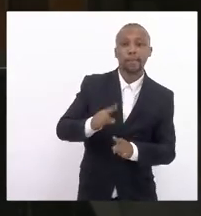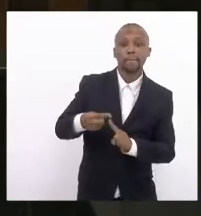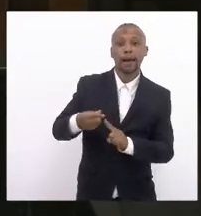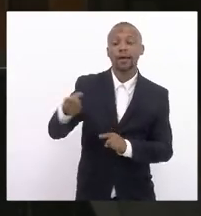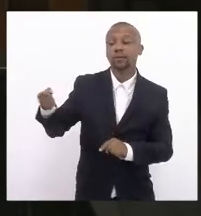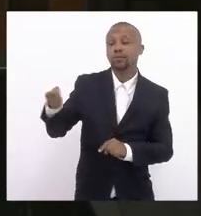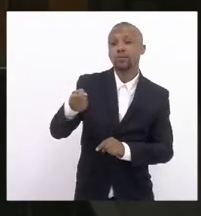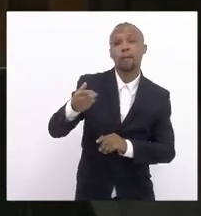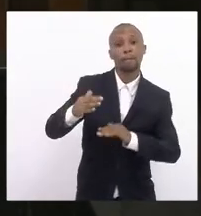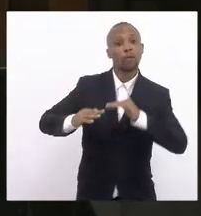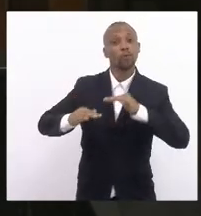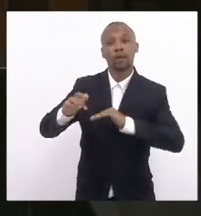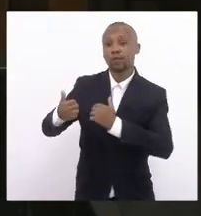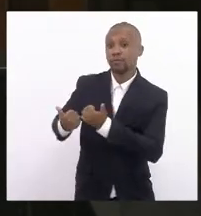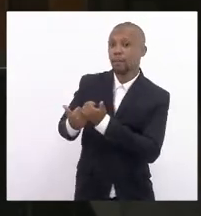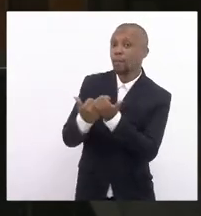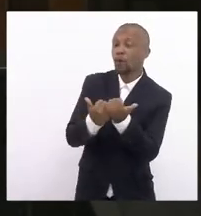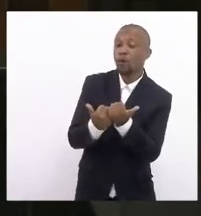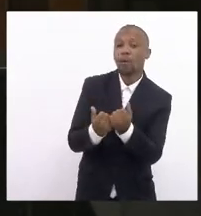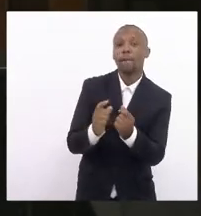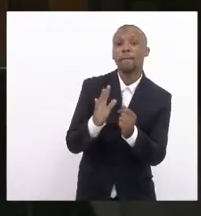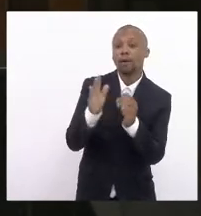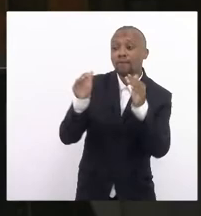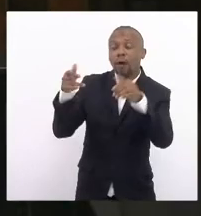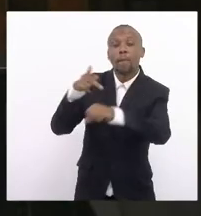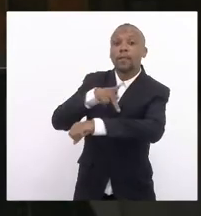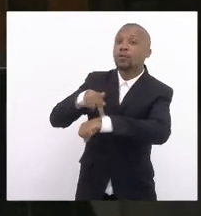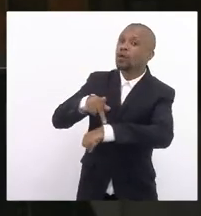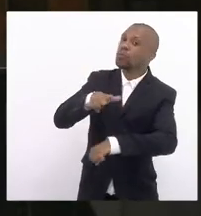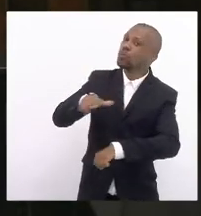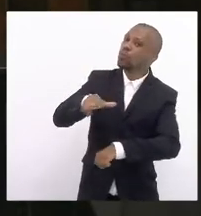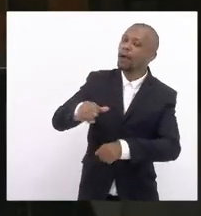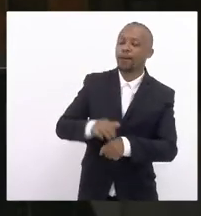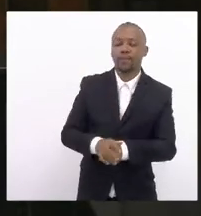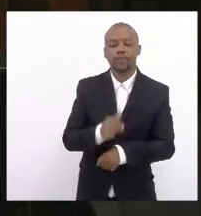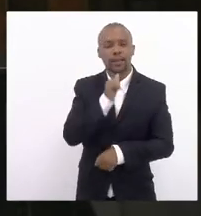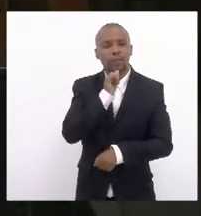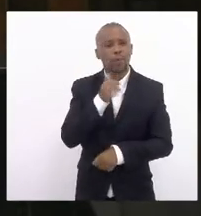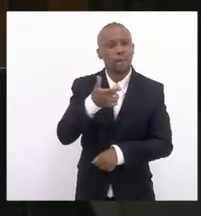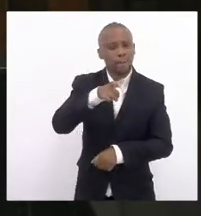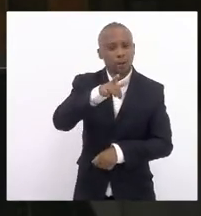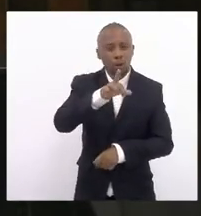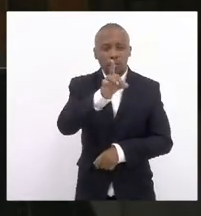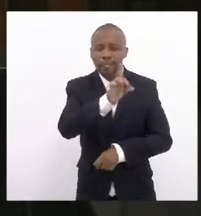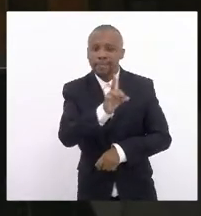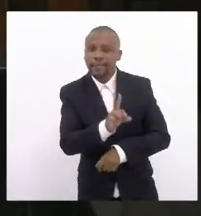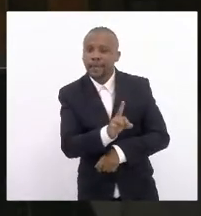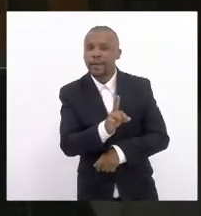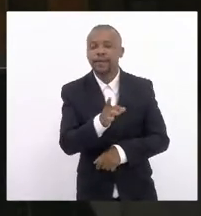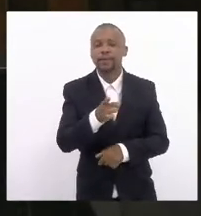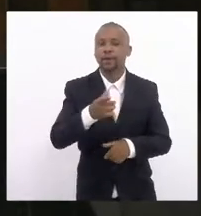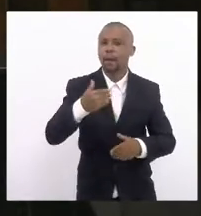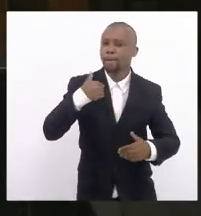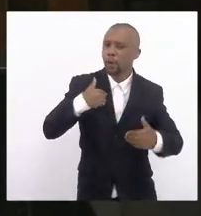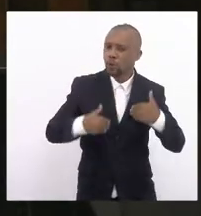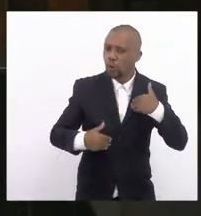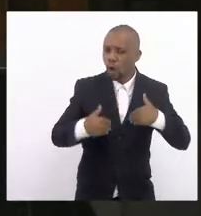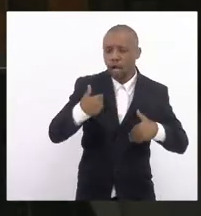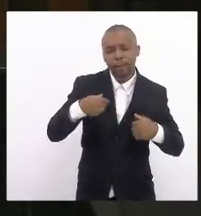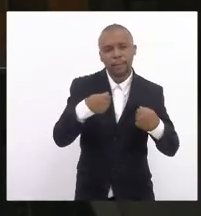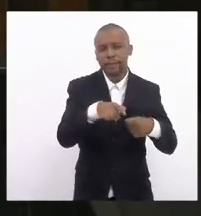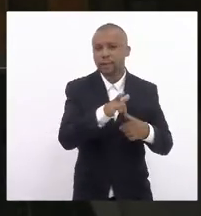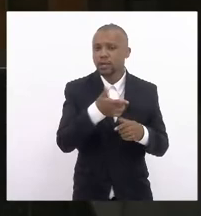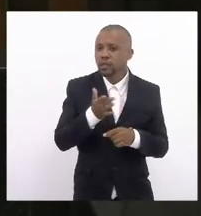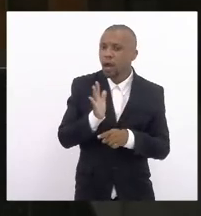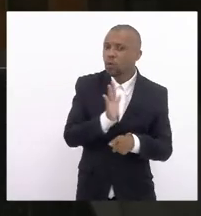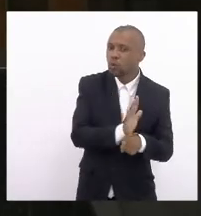de apoio que não é de apoio pedagógico. É para aquelas pessoas que têm deficiências motoras graves, que precisam de auxílio para ir ao banheiro, etc.,